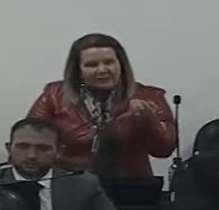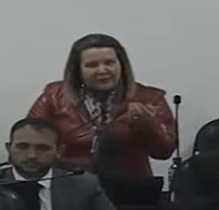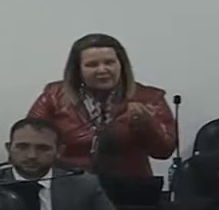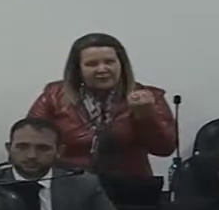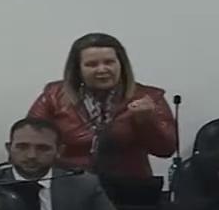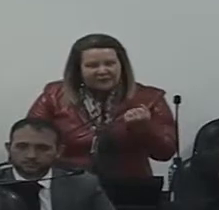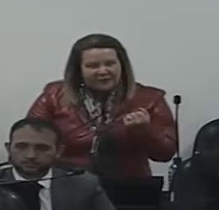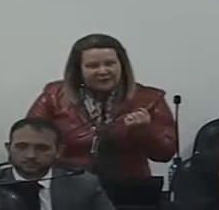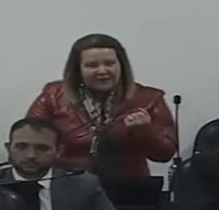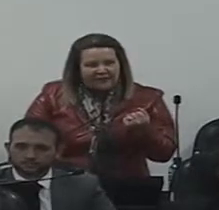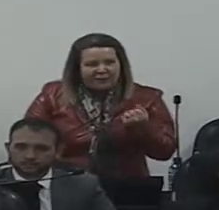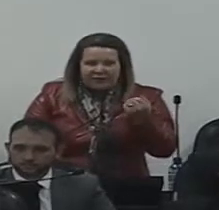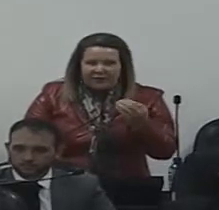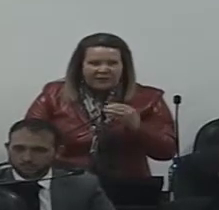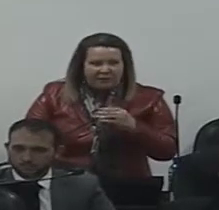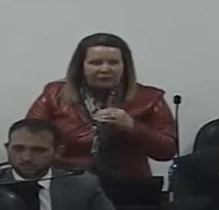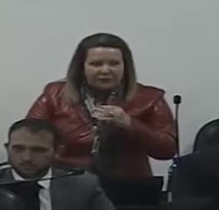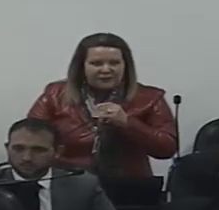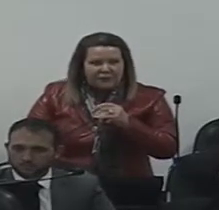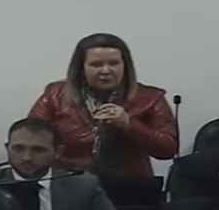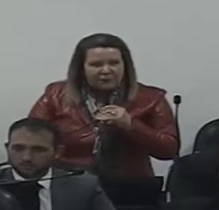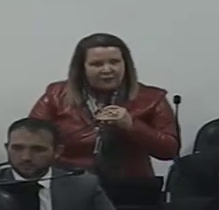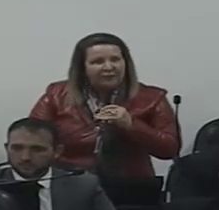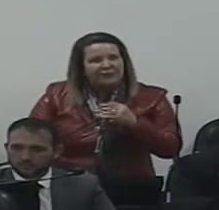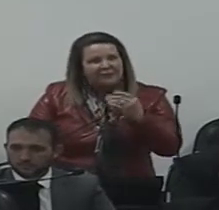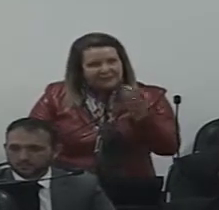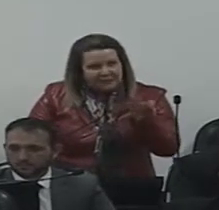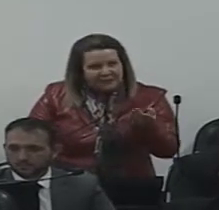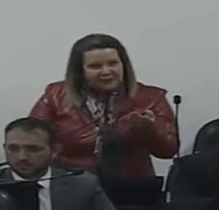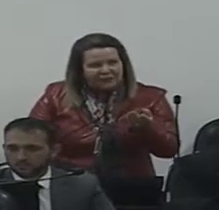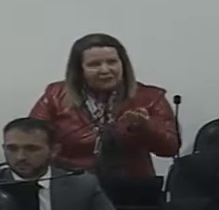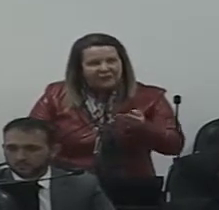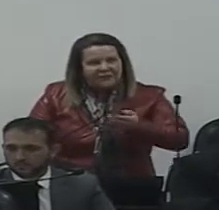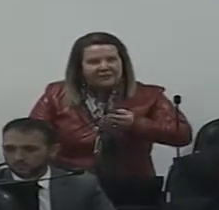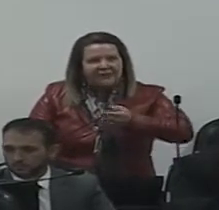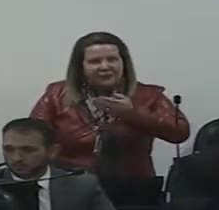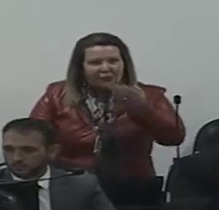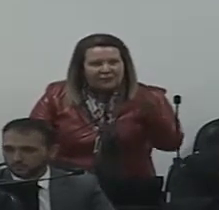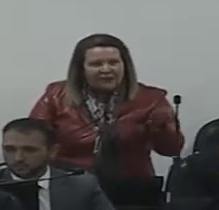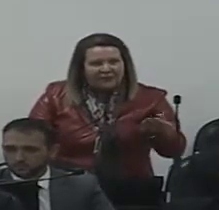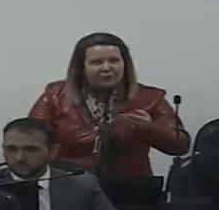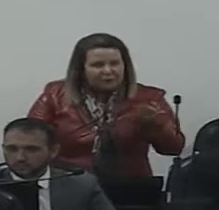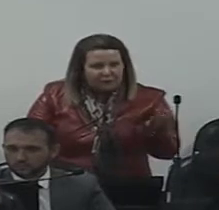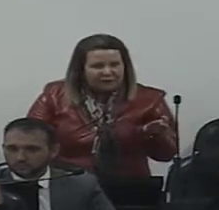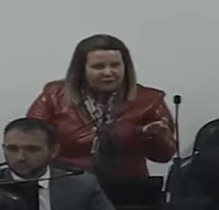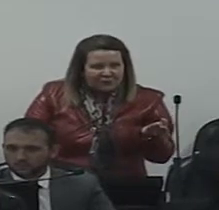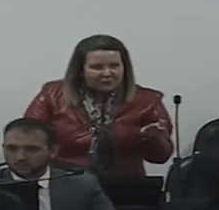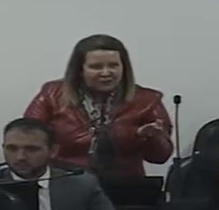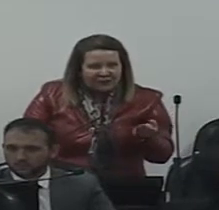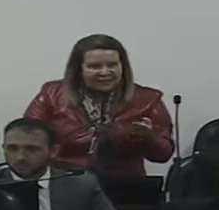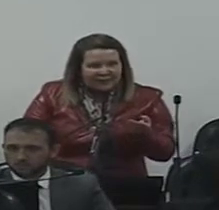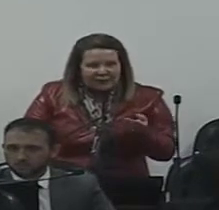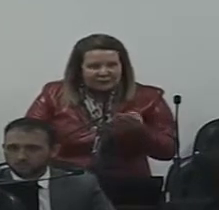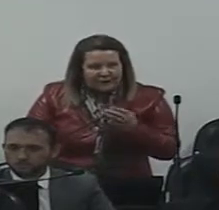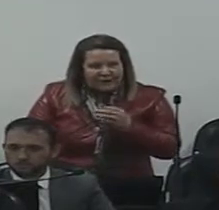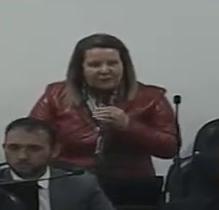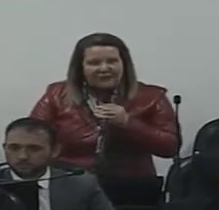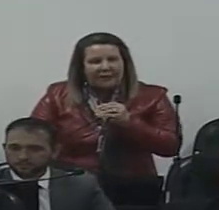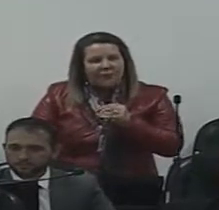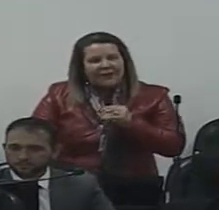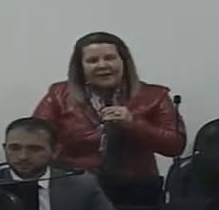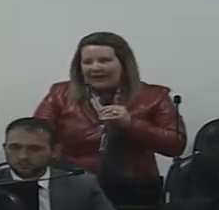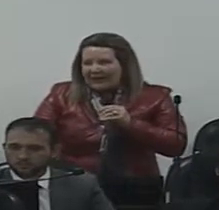agora essa pergunta que você me fez eu realmente não consigo responder onde onde onde seriam os locais dos jovens hoje nós não temos